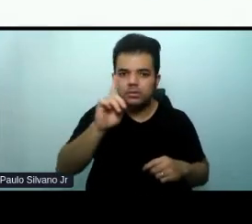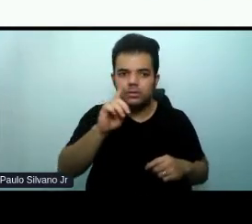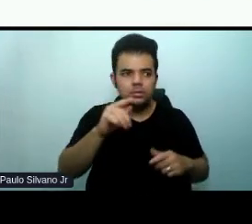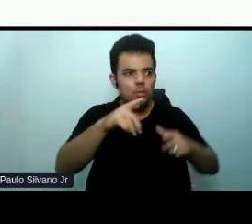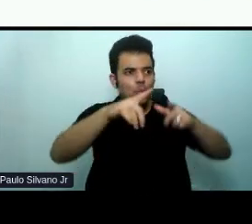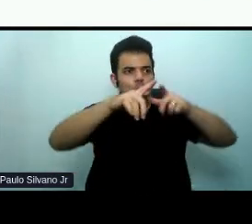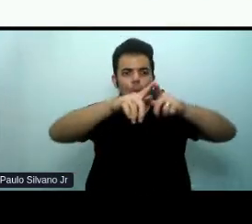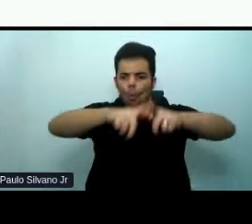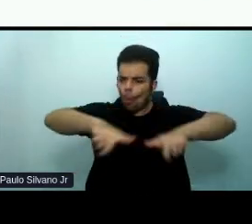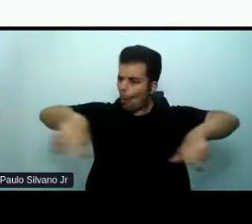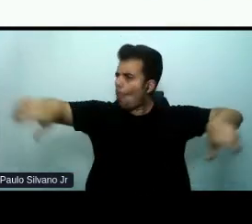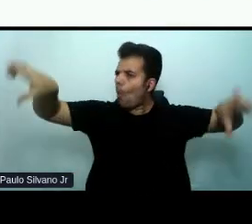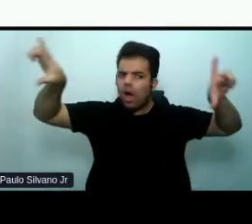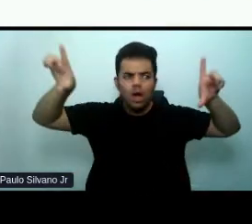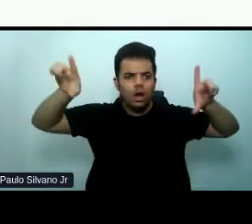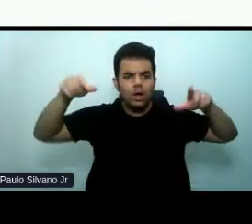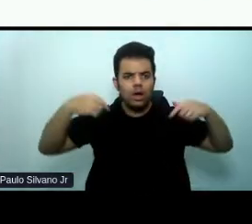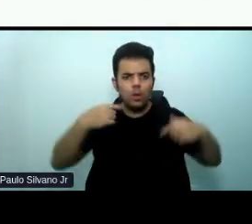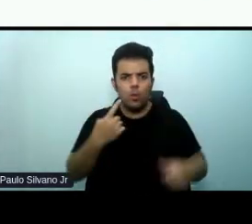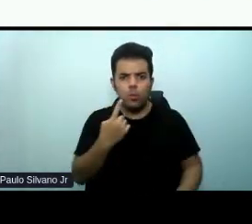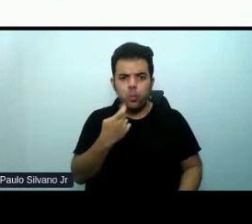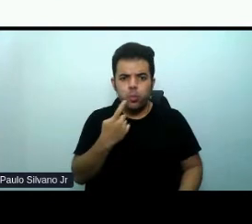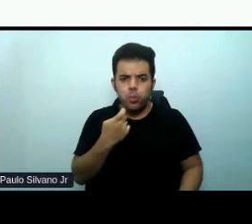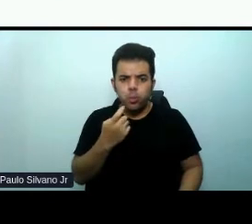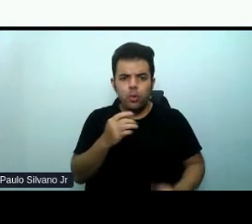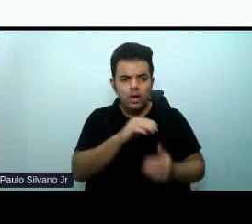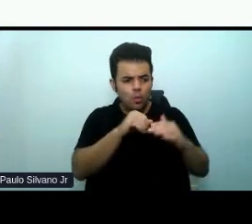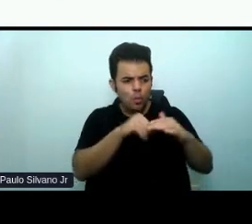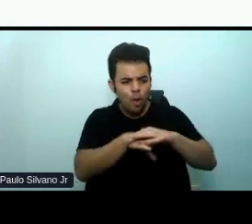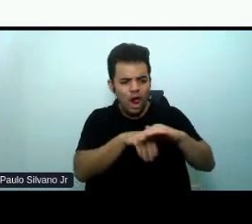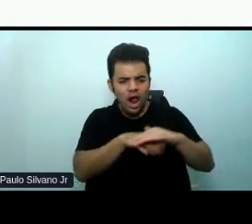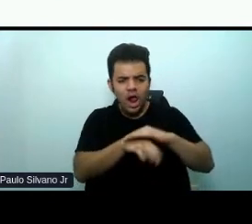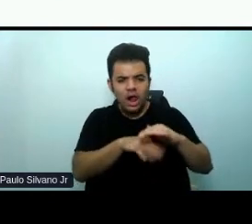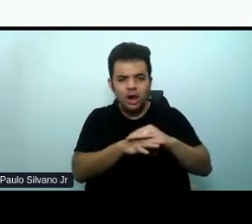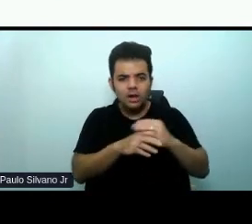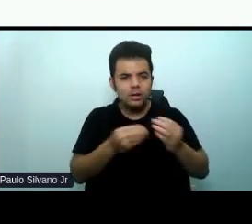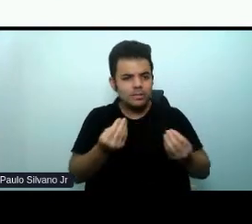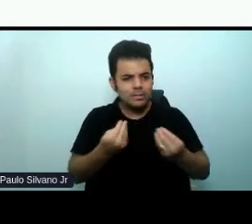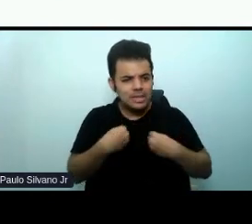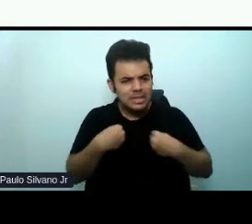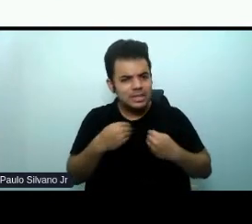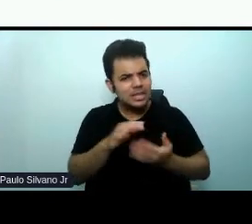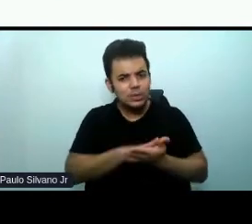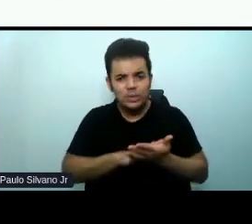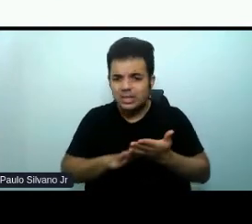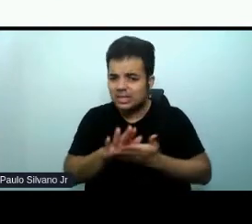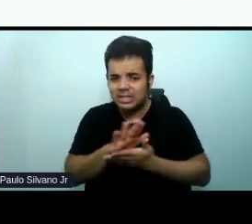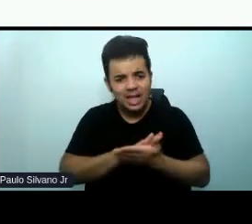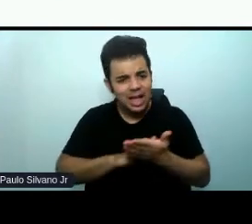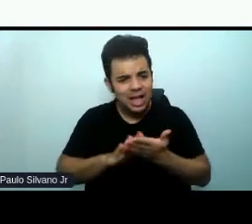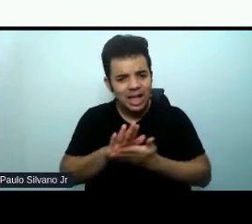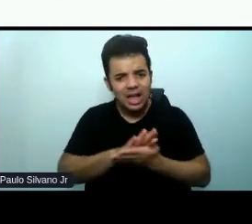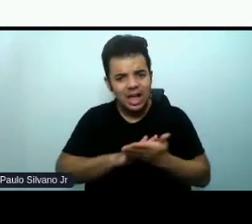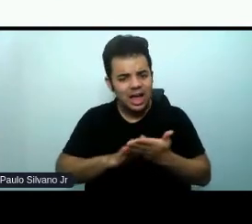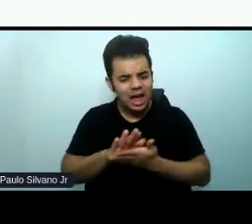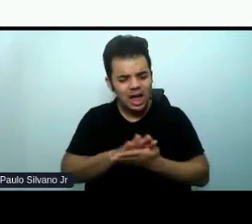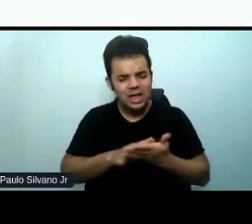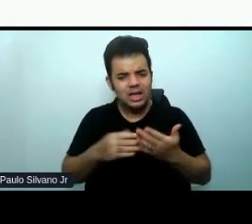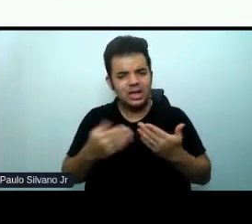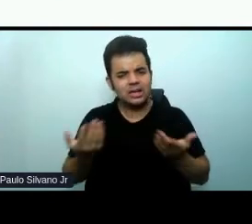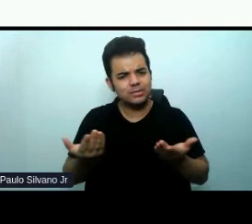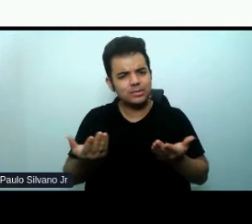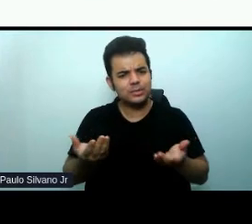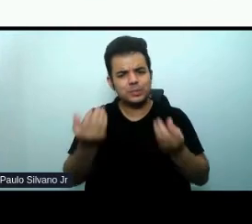mais um monte, quer dizer, não tinha nenhum sendo usado. E não me deixaram utilizar um aparelho. É